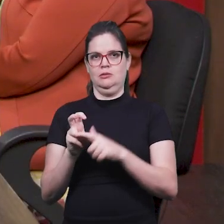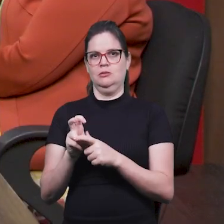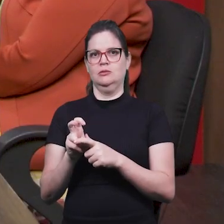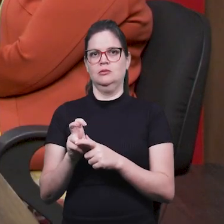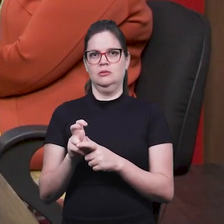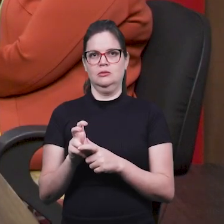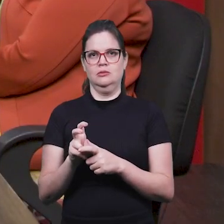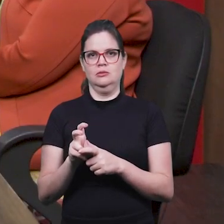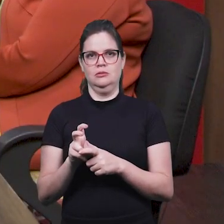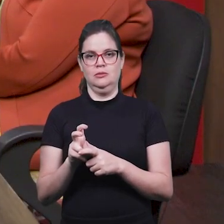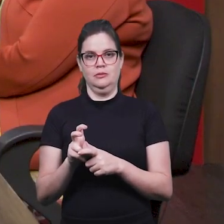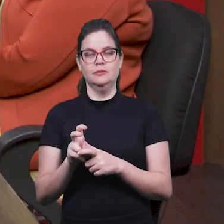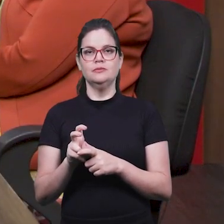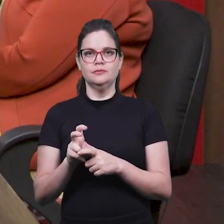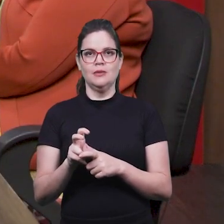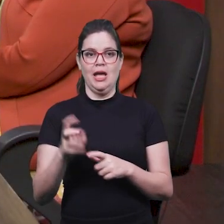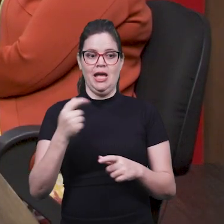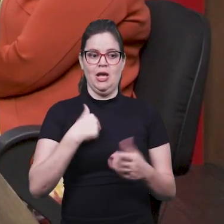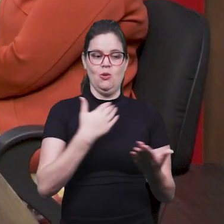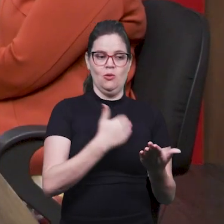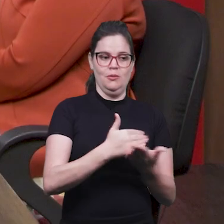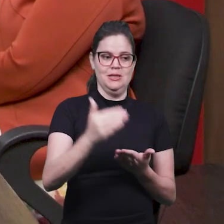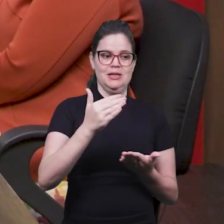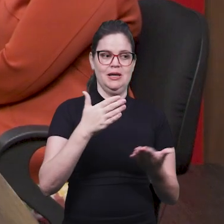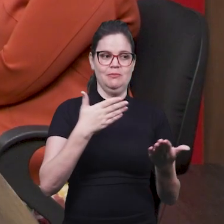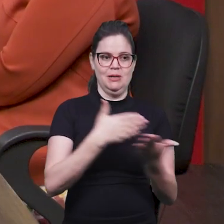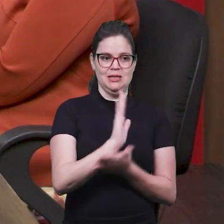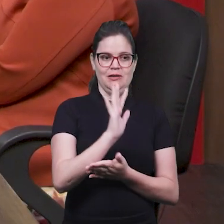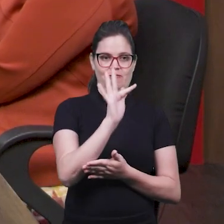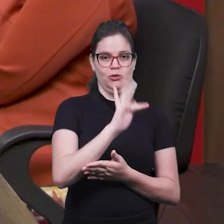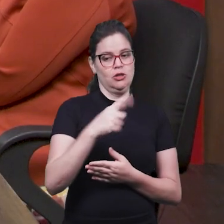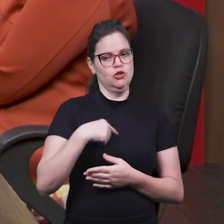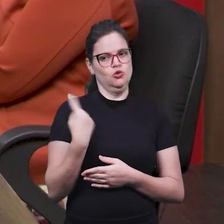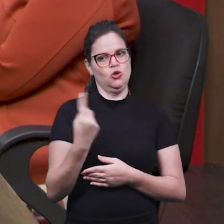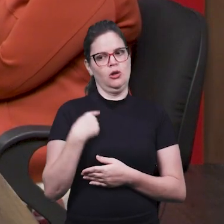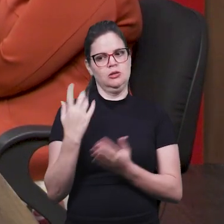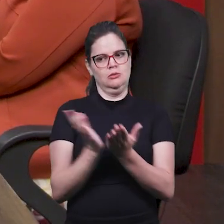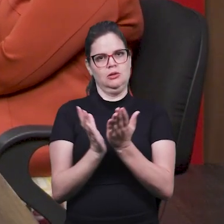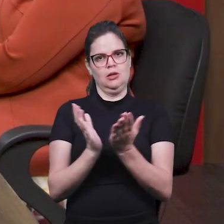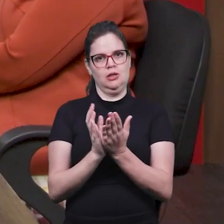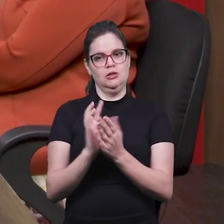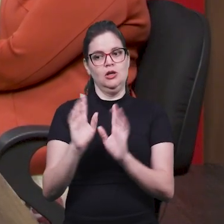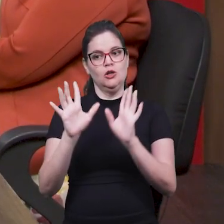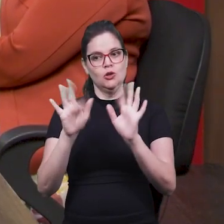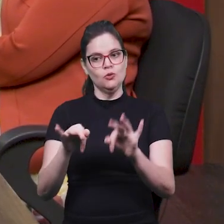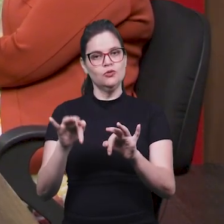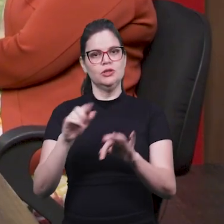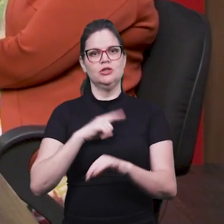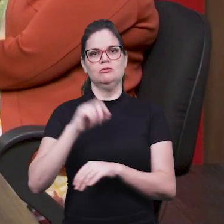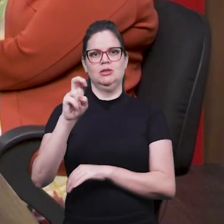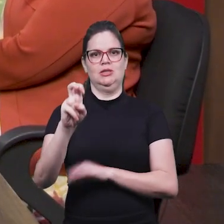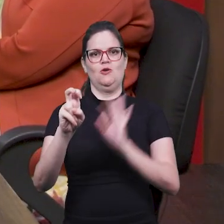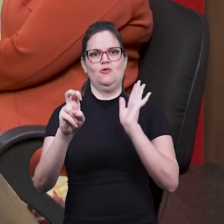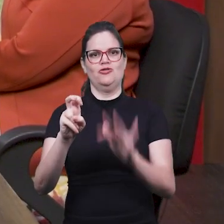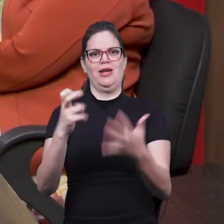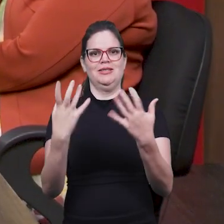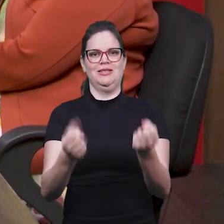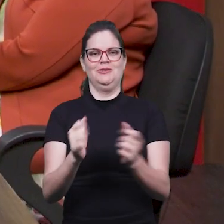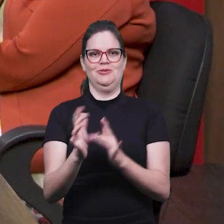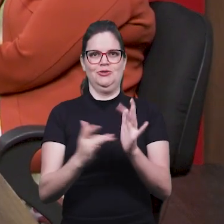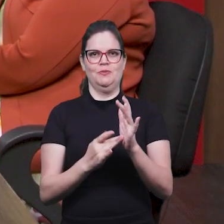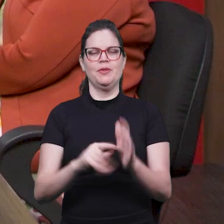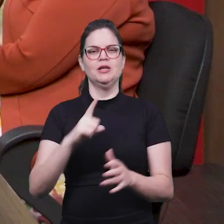nós nos formamos, nós éramos em 5. A última colega da conversão, nós estávamos no 5º ano, era uma colega que